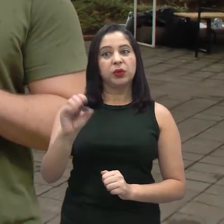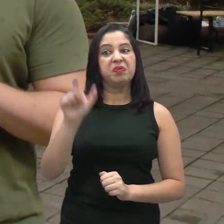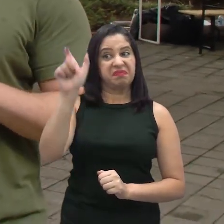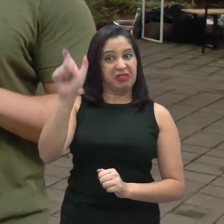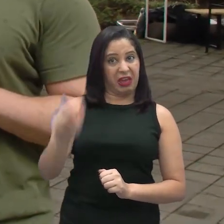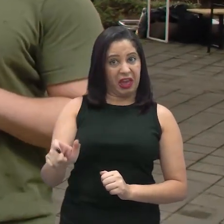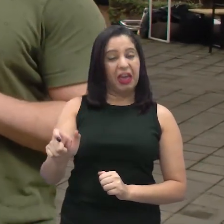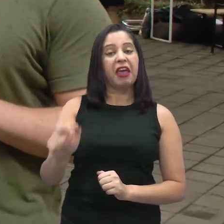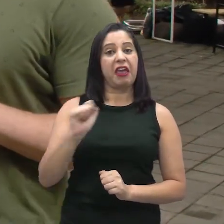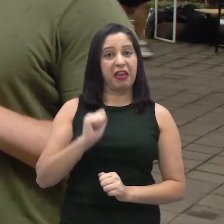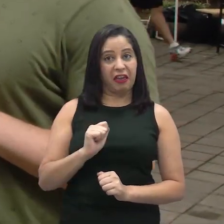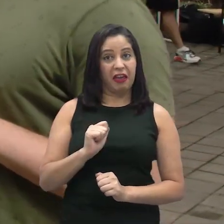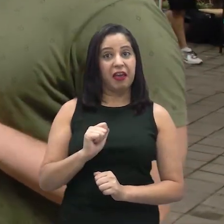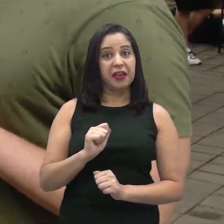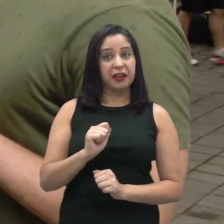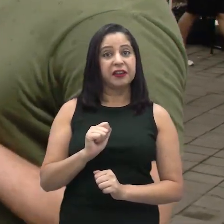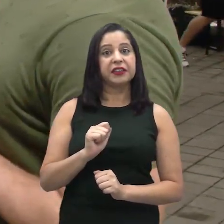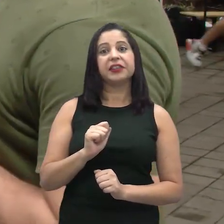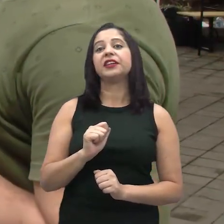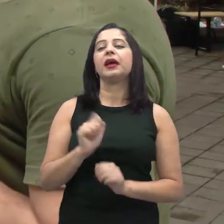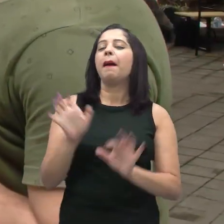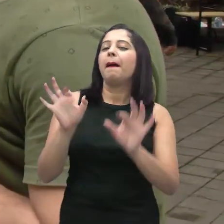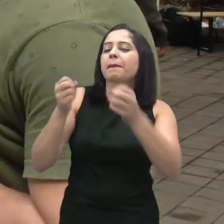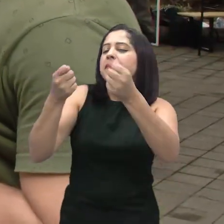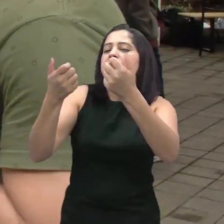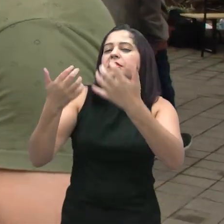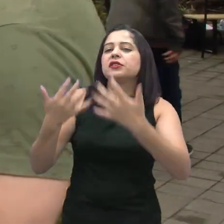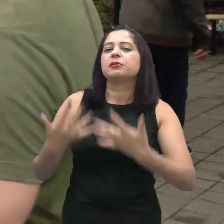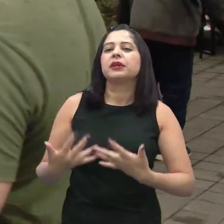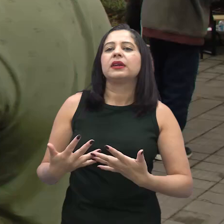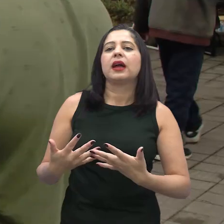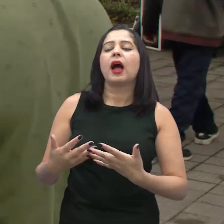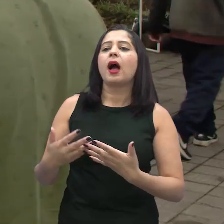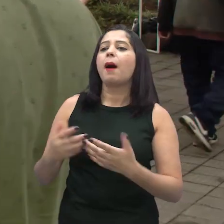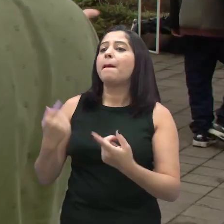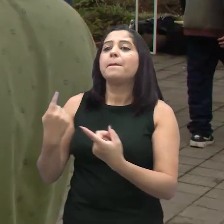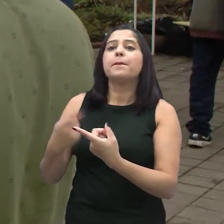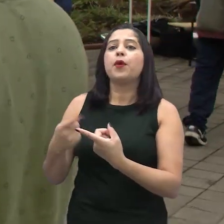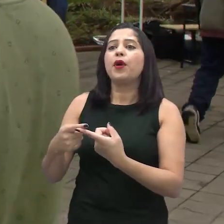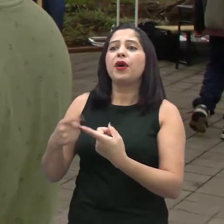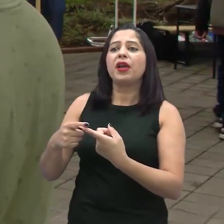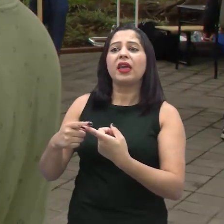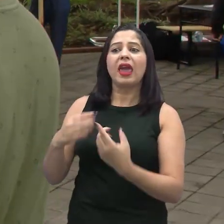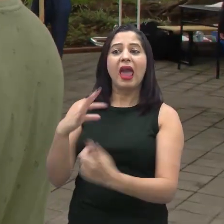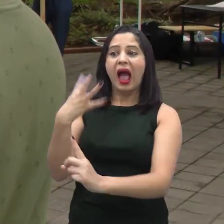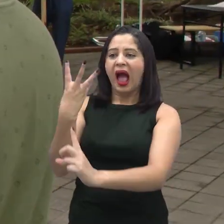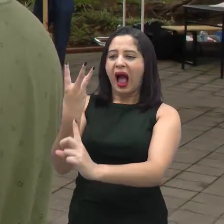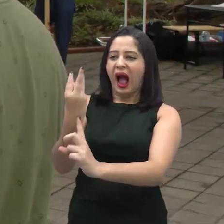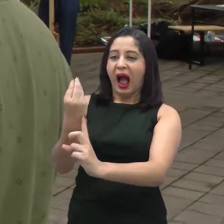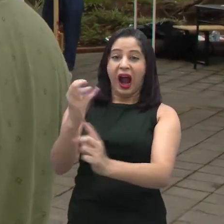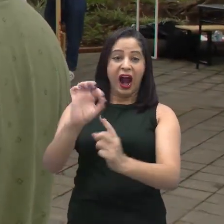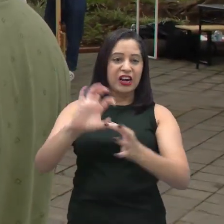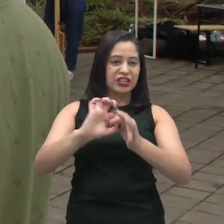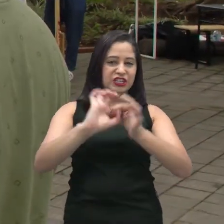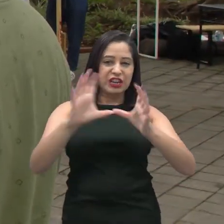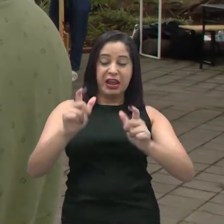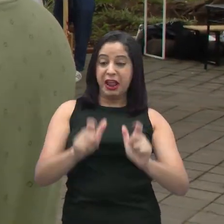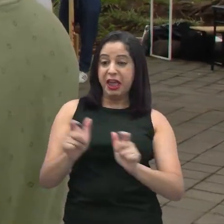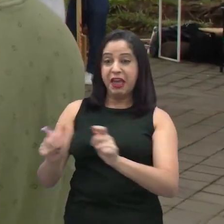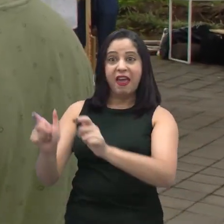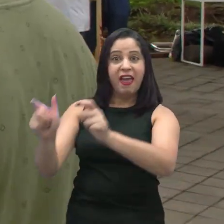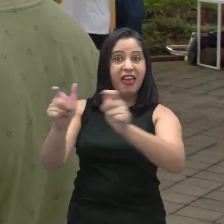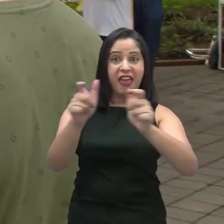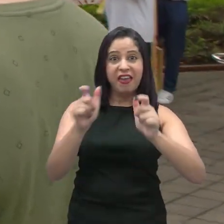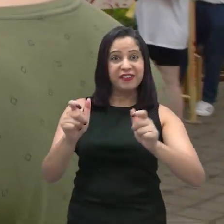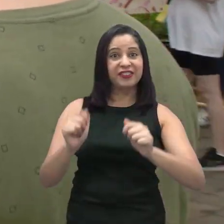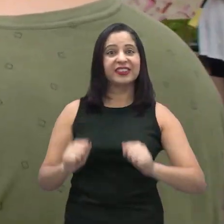me explicar, Paulo, o que vocês planejaram aqui, qual que é essa proposta de trazer arte para os espaços abertos da cidade, que